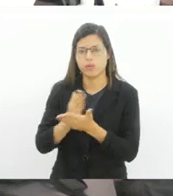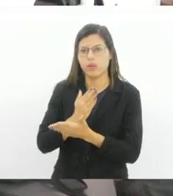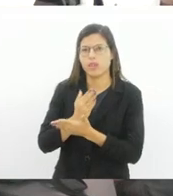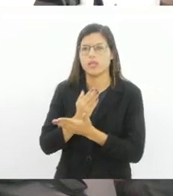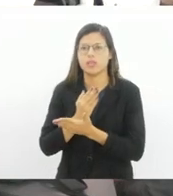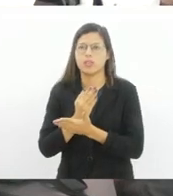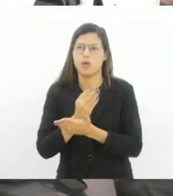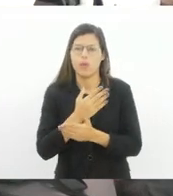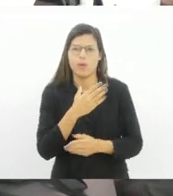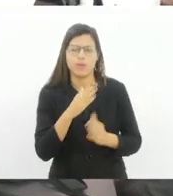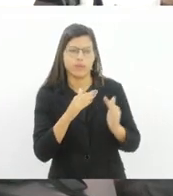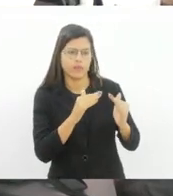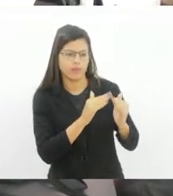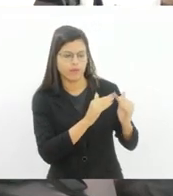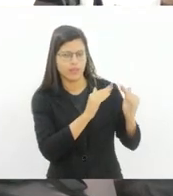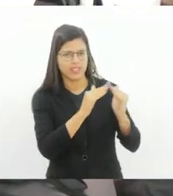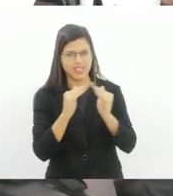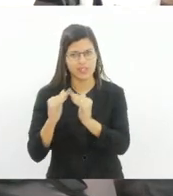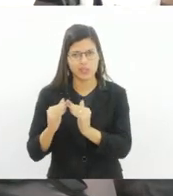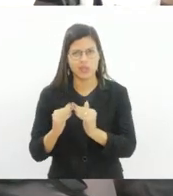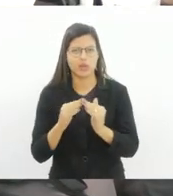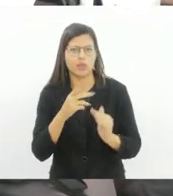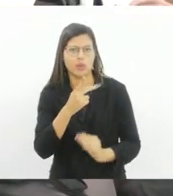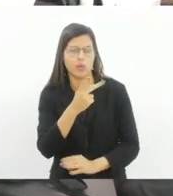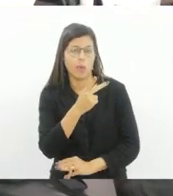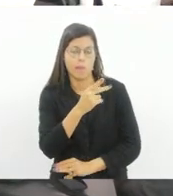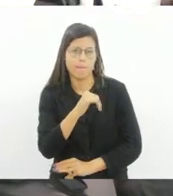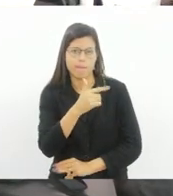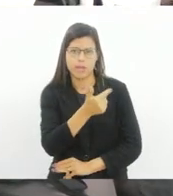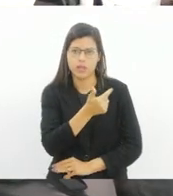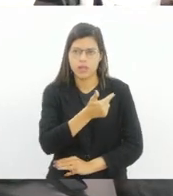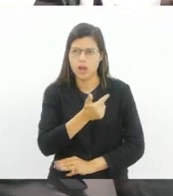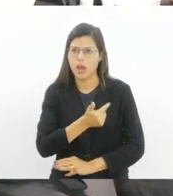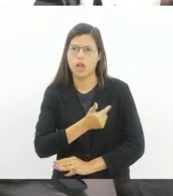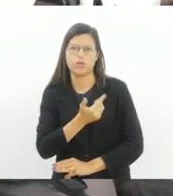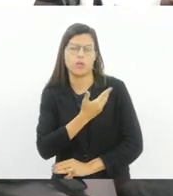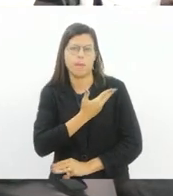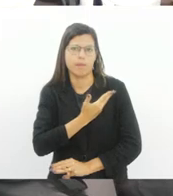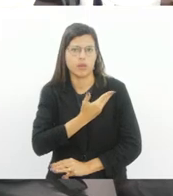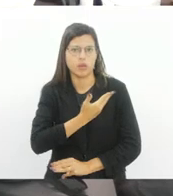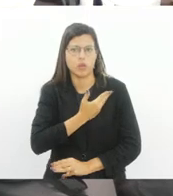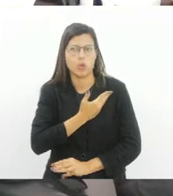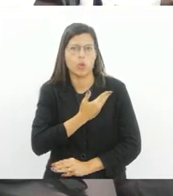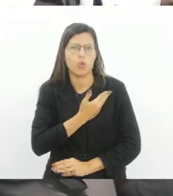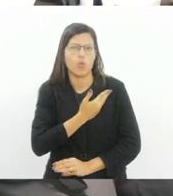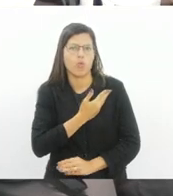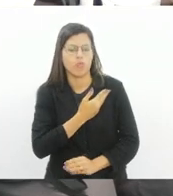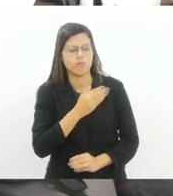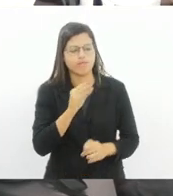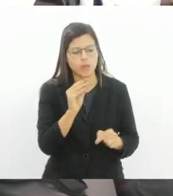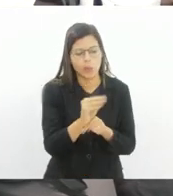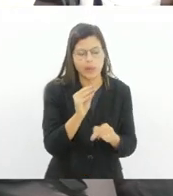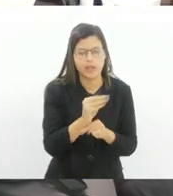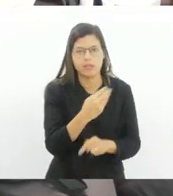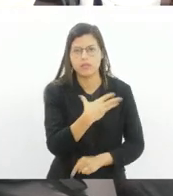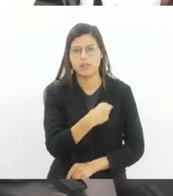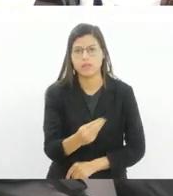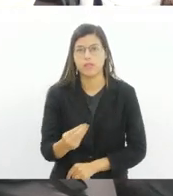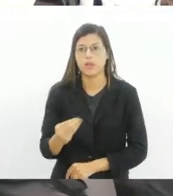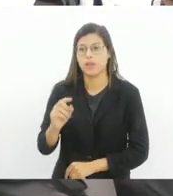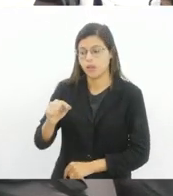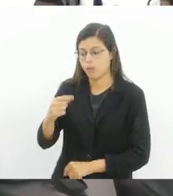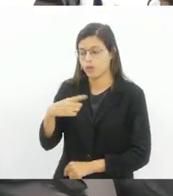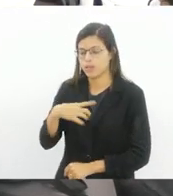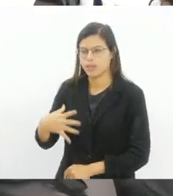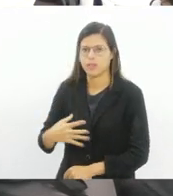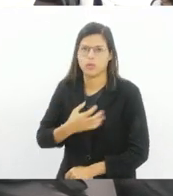com o amigo, ou com o próprio pai, ou com o padrasto, ou com os tios, e depois tem essa surpresa. E muitas vezes não podem, né, essas crianças não